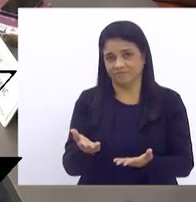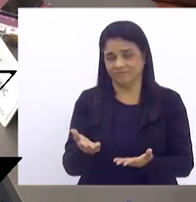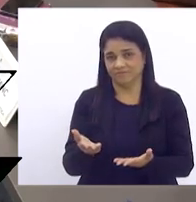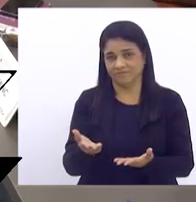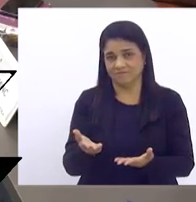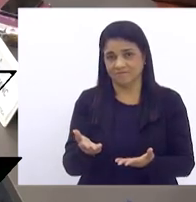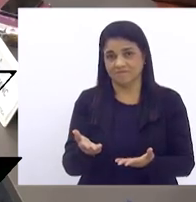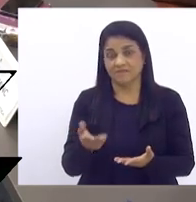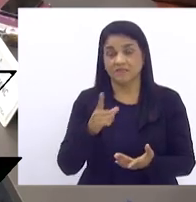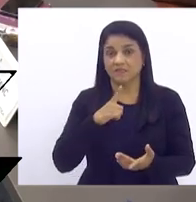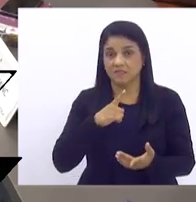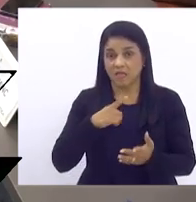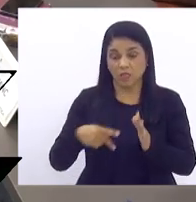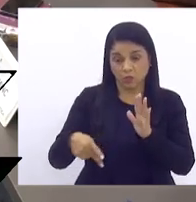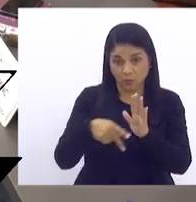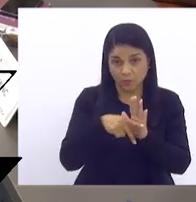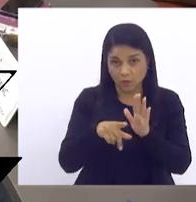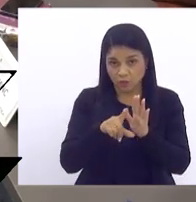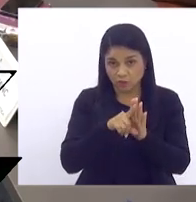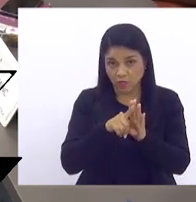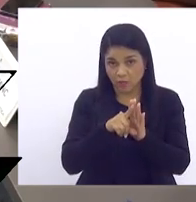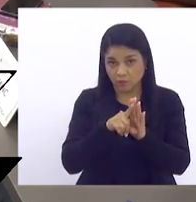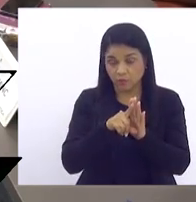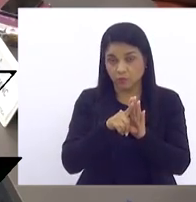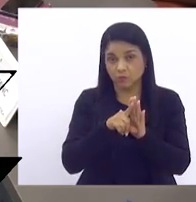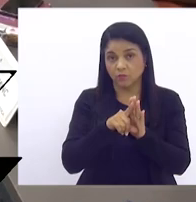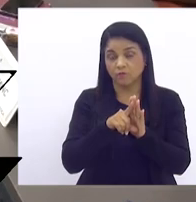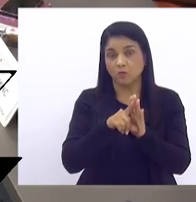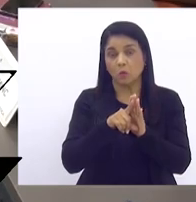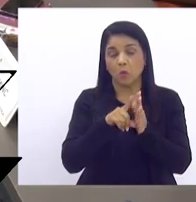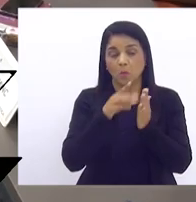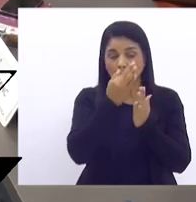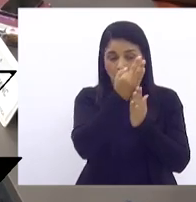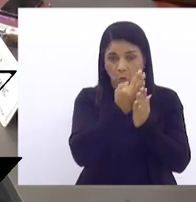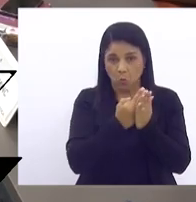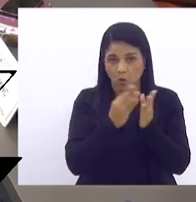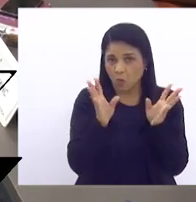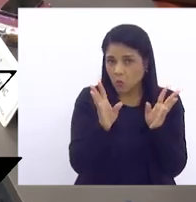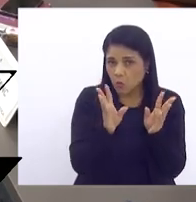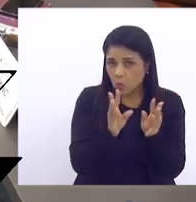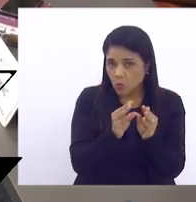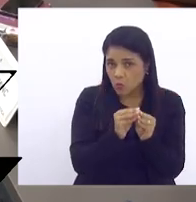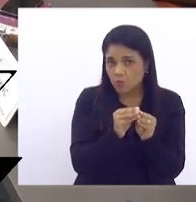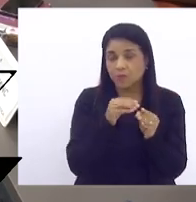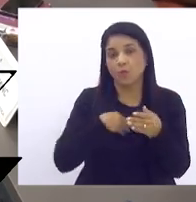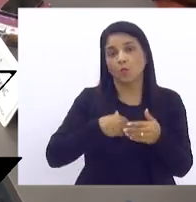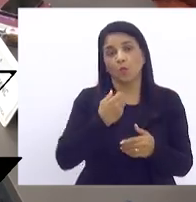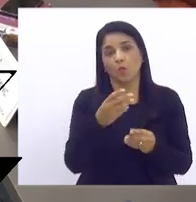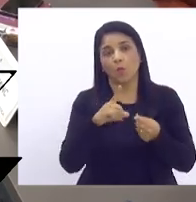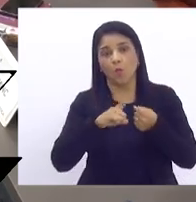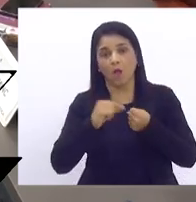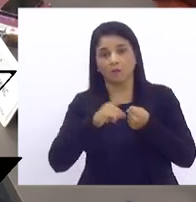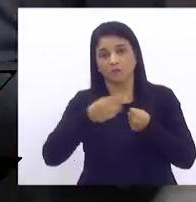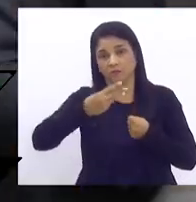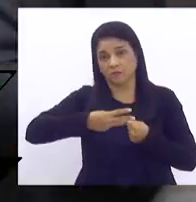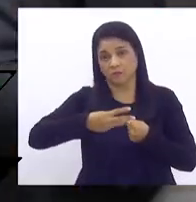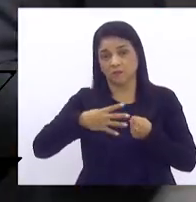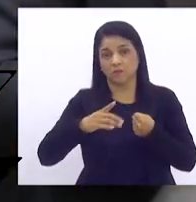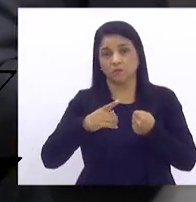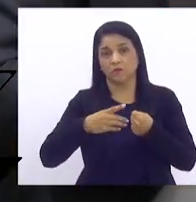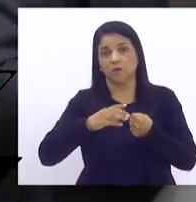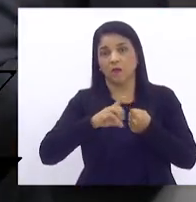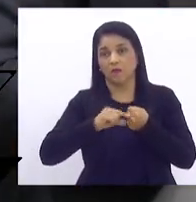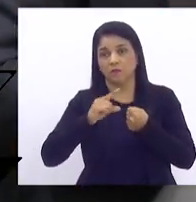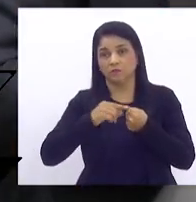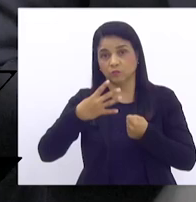mantém no projeto, um projeto que ficou bastante enxuto, o artigo 3º e o artigo 4º, que tratam